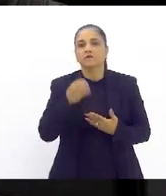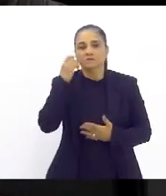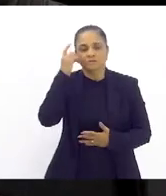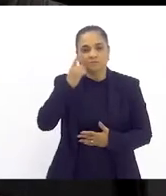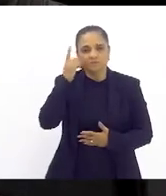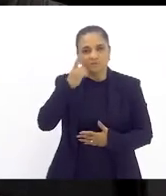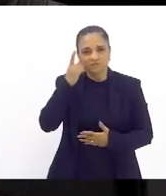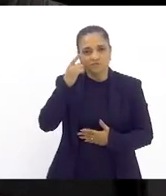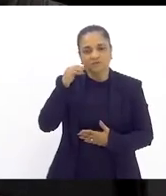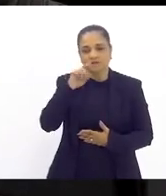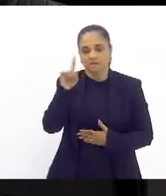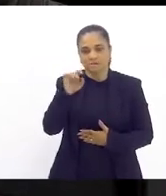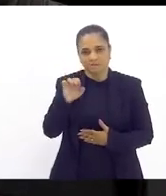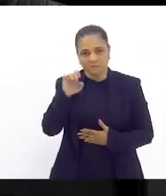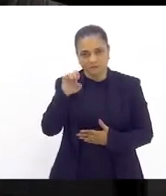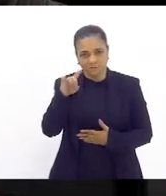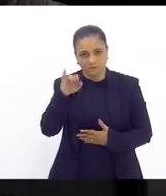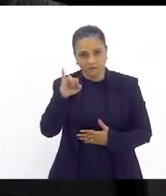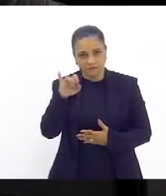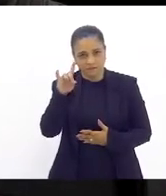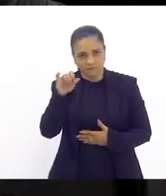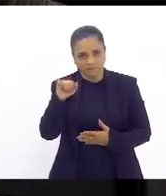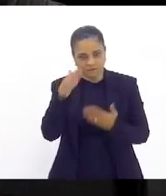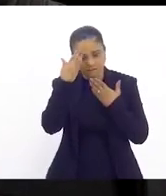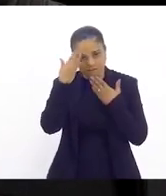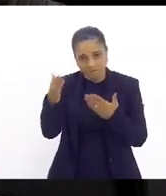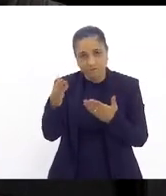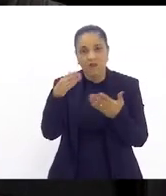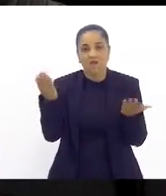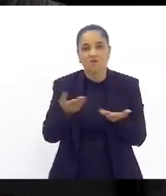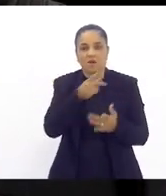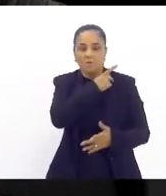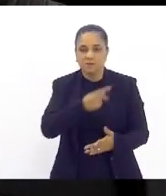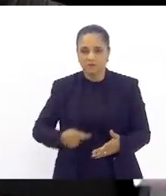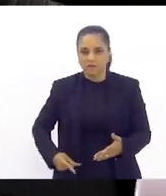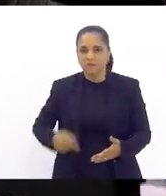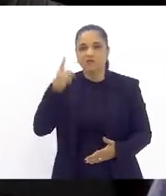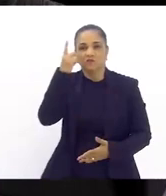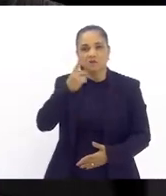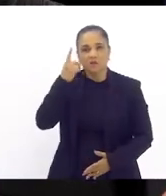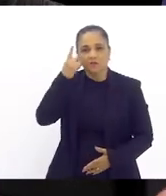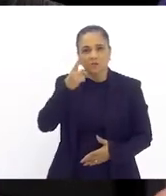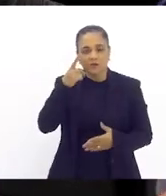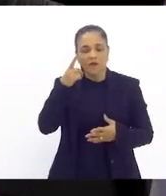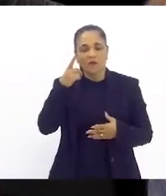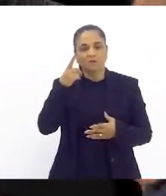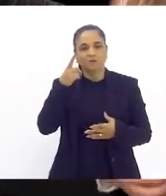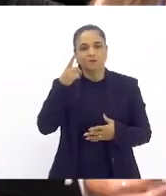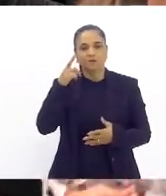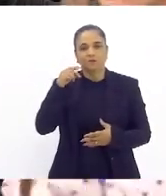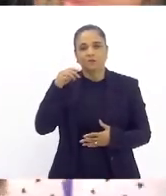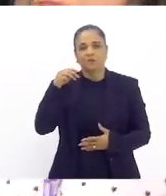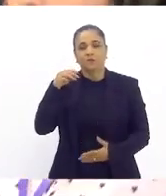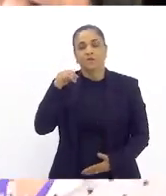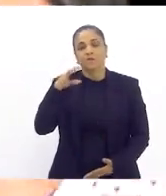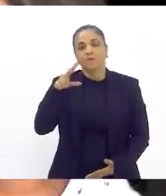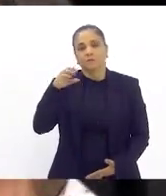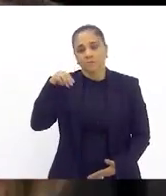a palavra agora pro Presidente Deputado Renato Machado e presidente da Comissão de